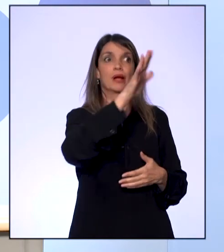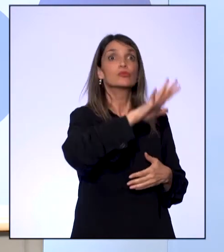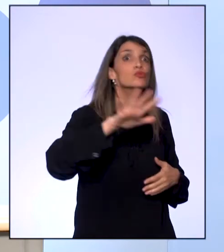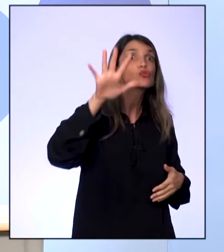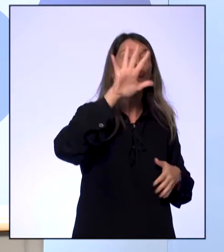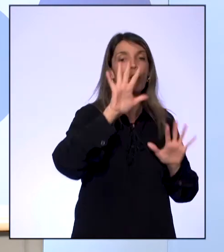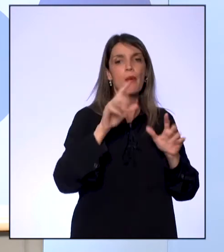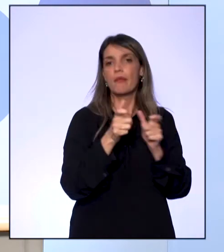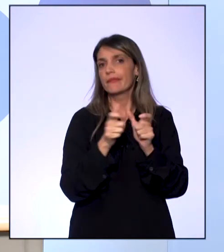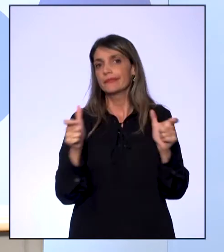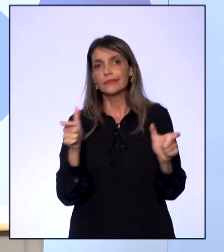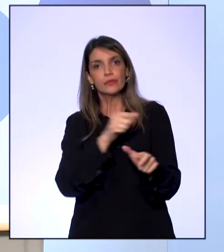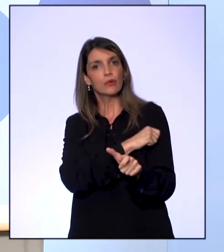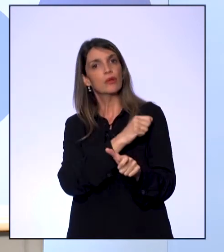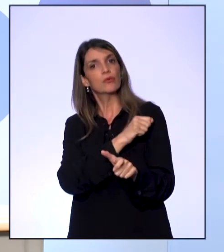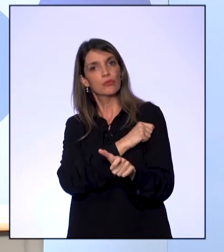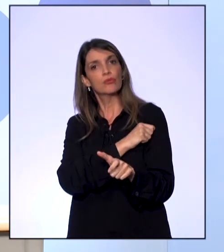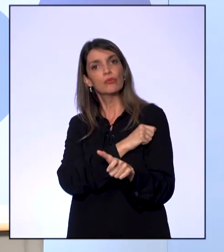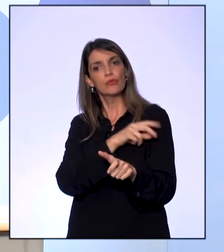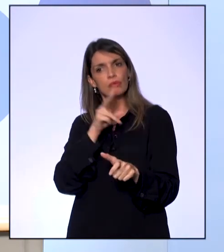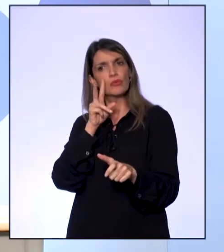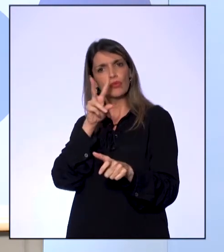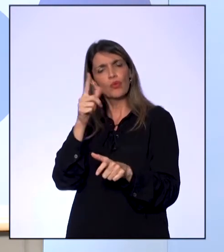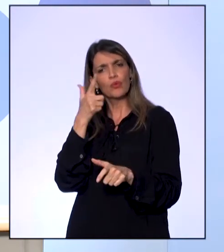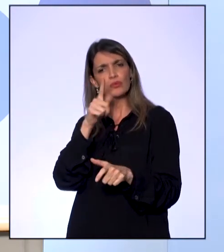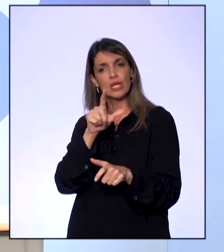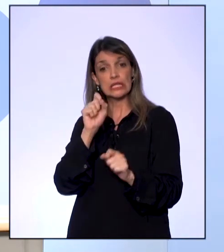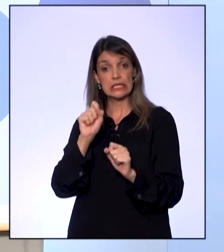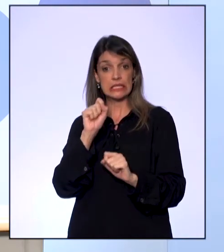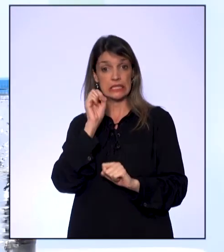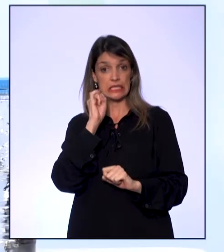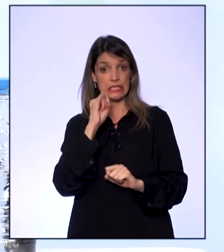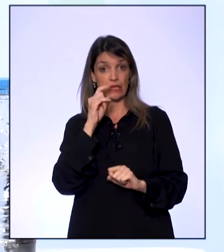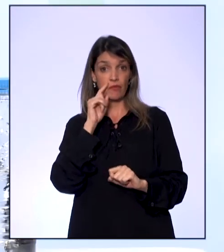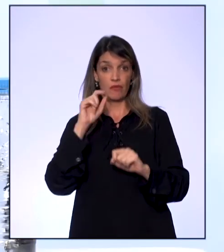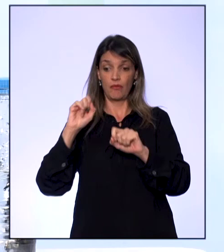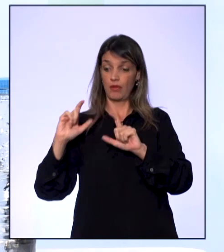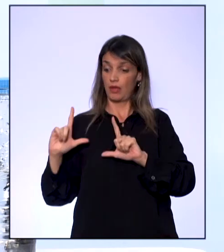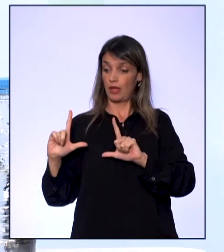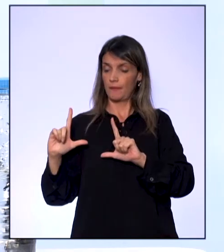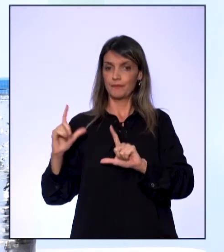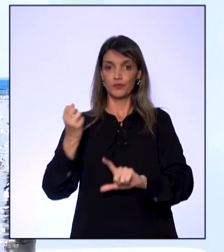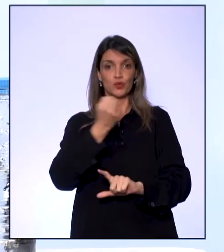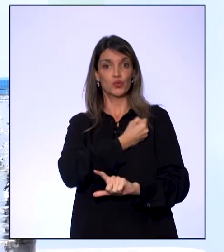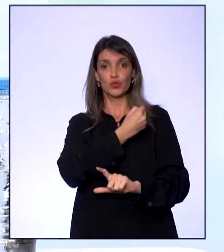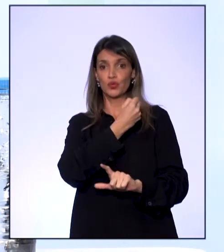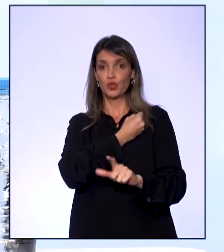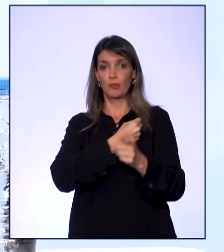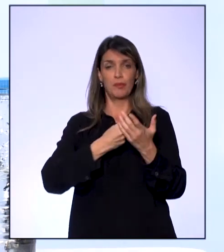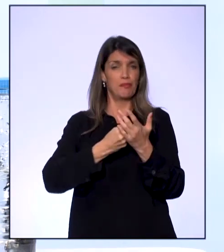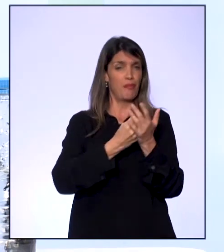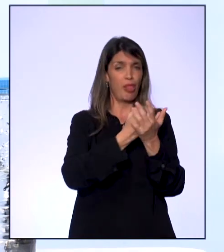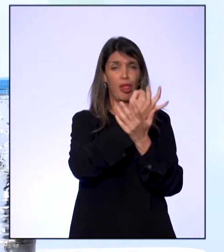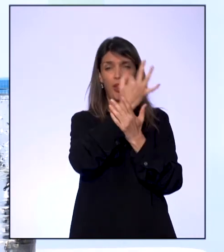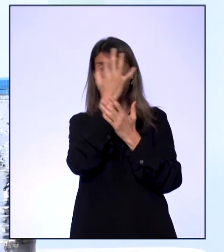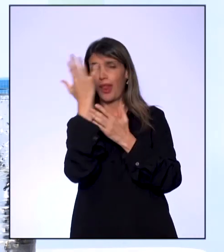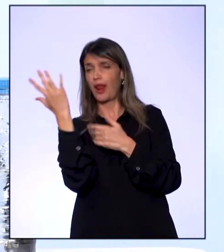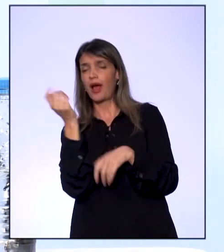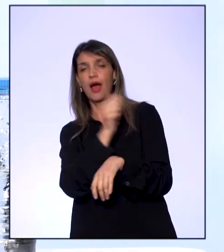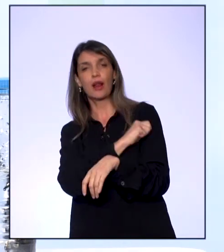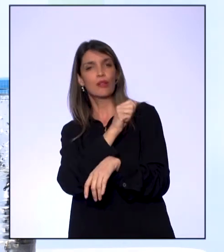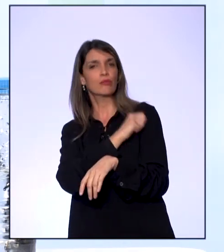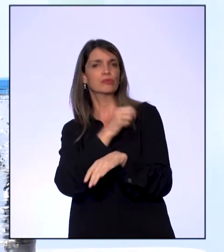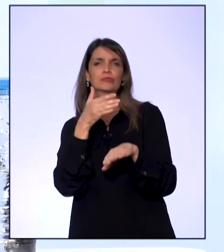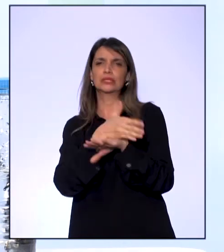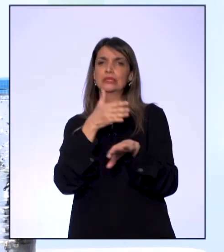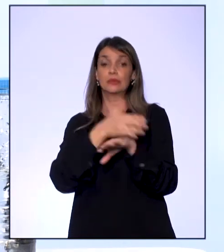dos alunos serão atingidos, né? Se a gente olhar aí para o canto da tela, você pode reparar que tem um número enorme de alunos assistindo junto com você, participando